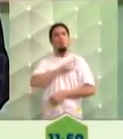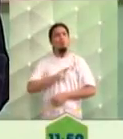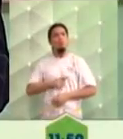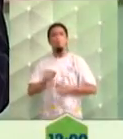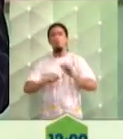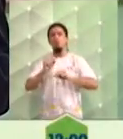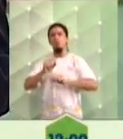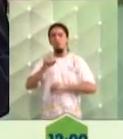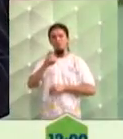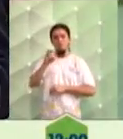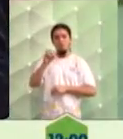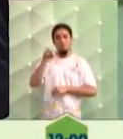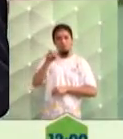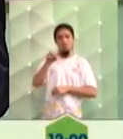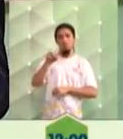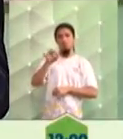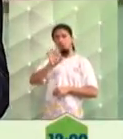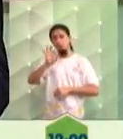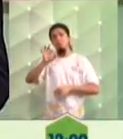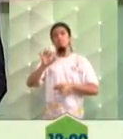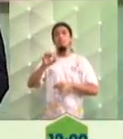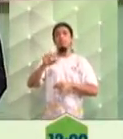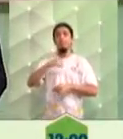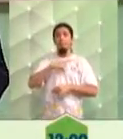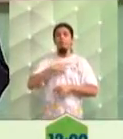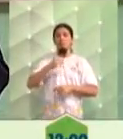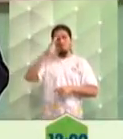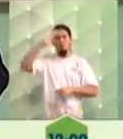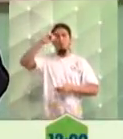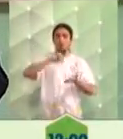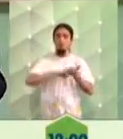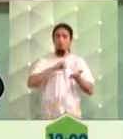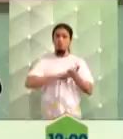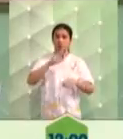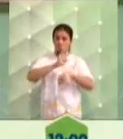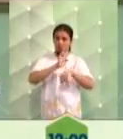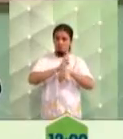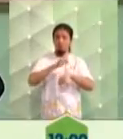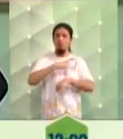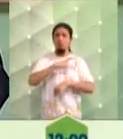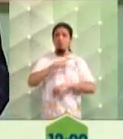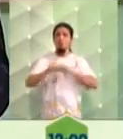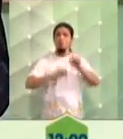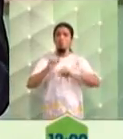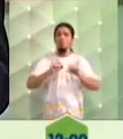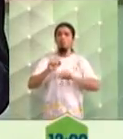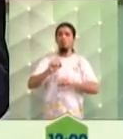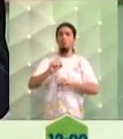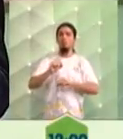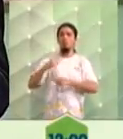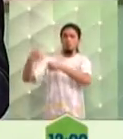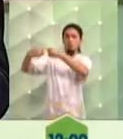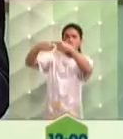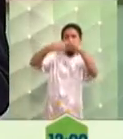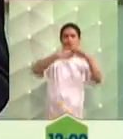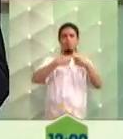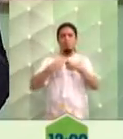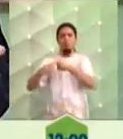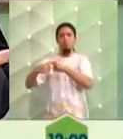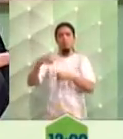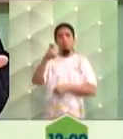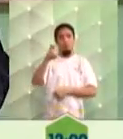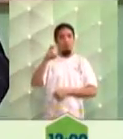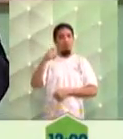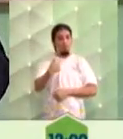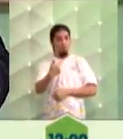valor arrecadado pelo ICMS, que é o principal imposto estadual, é rateado entre os 62 municípios que formam o Amazonas. E como